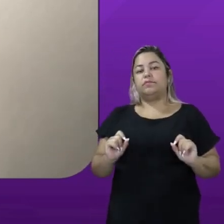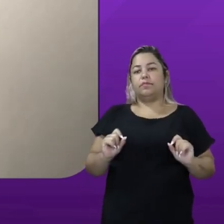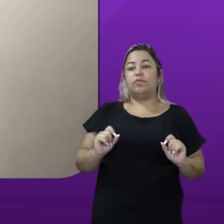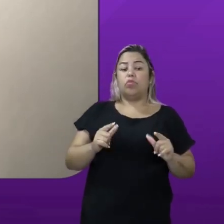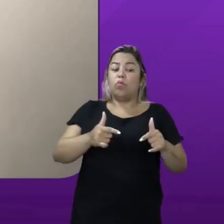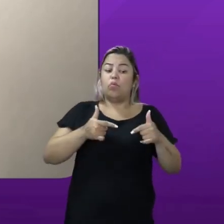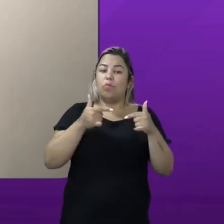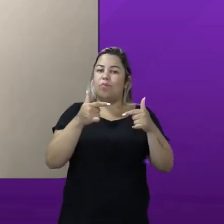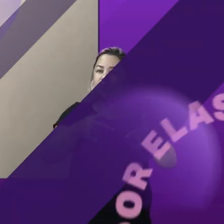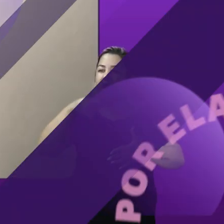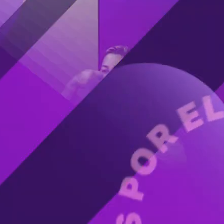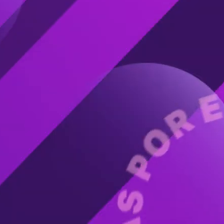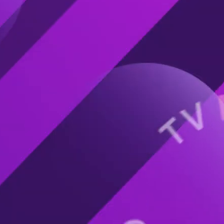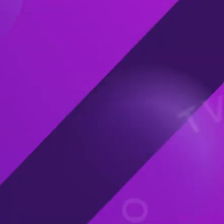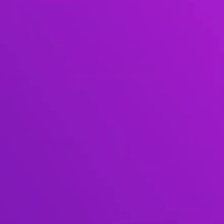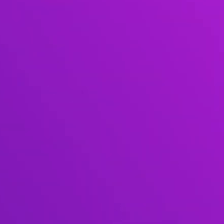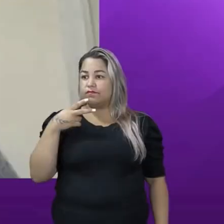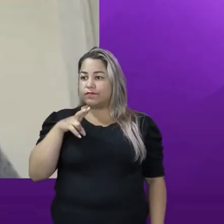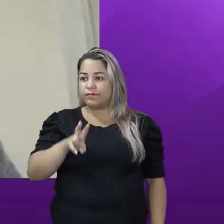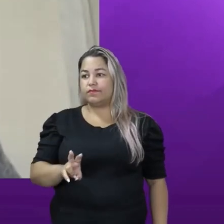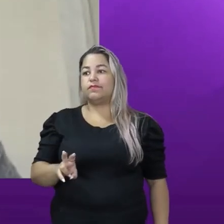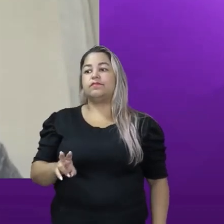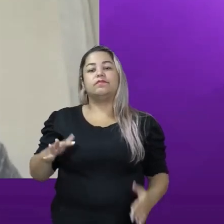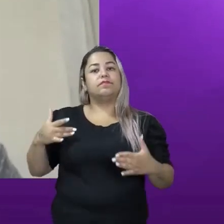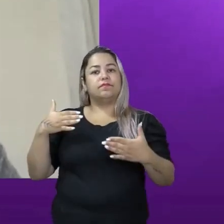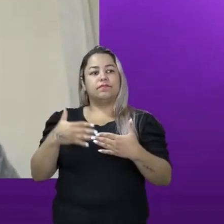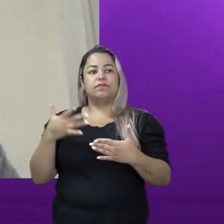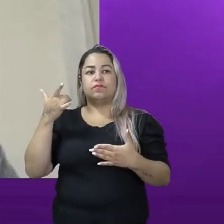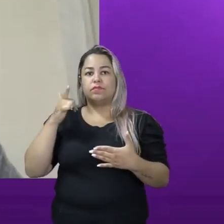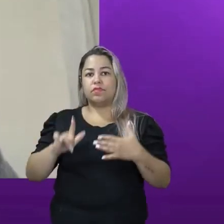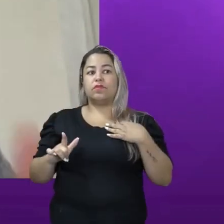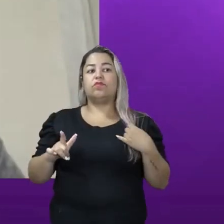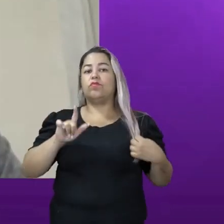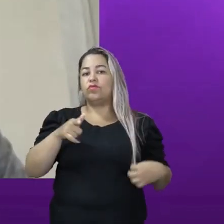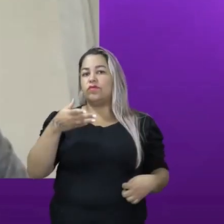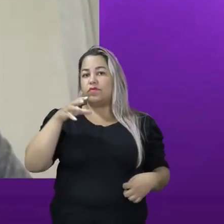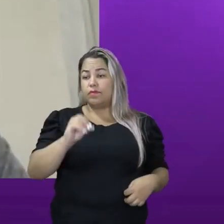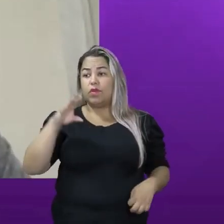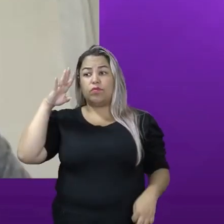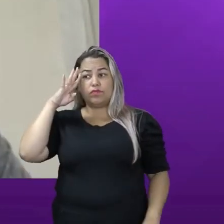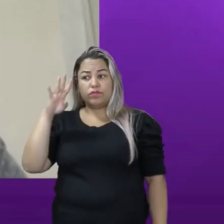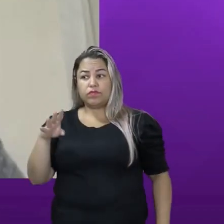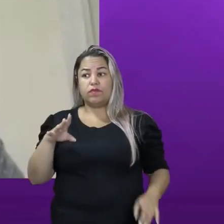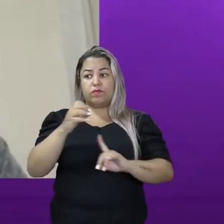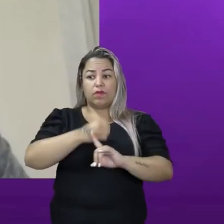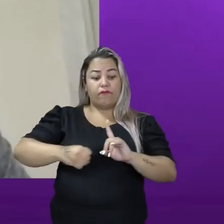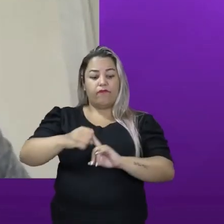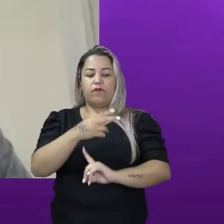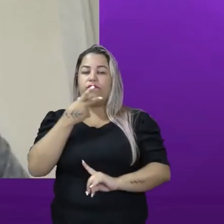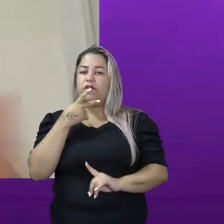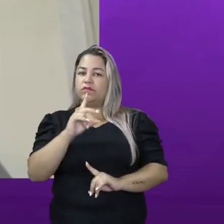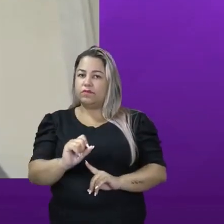uma luta necessária e urgente, né? Eu acho que a gente avançou muito com o G20, principalmente com o G20 social, falando um